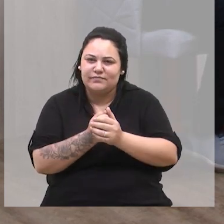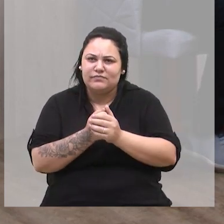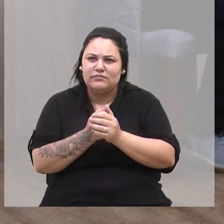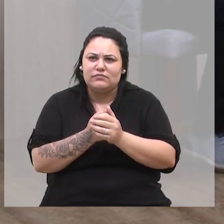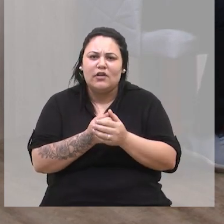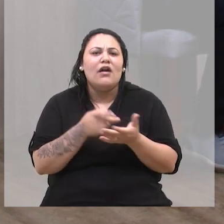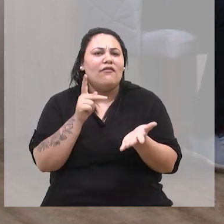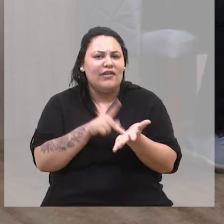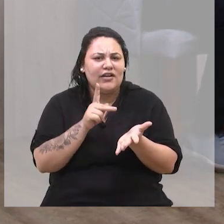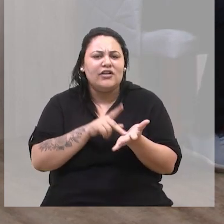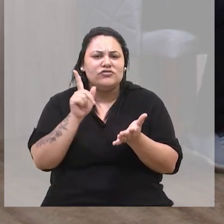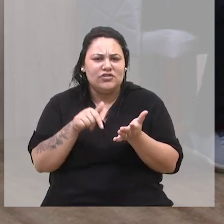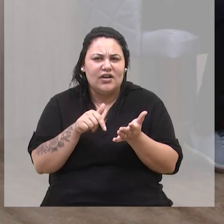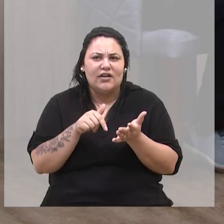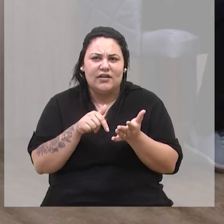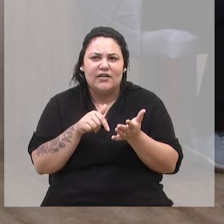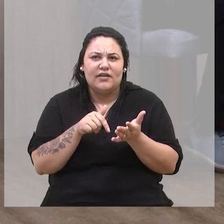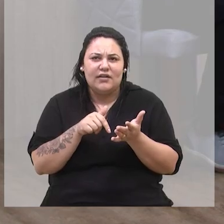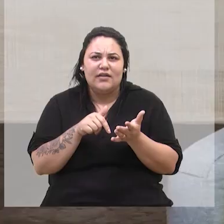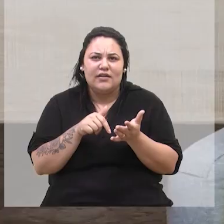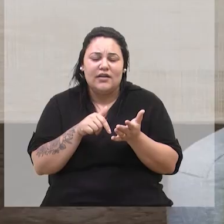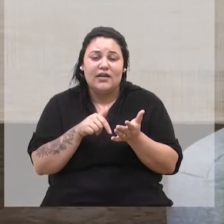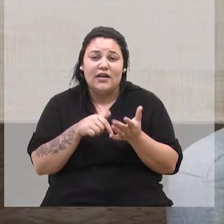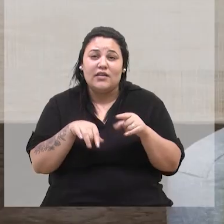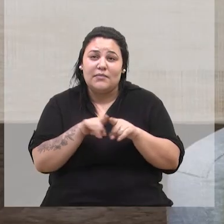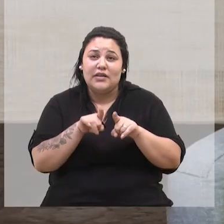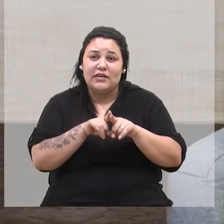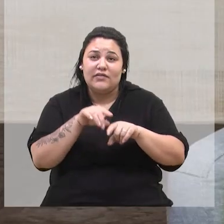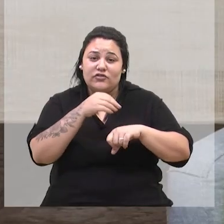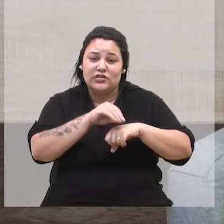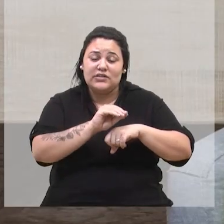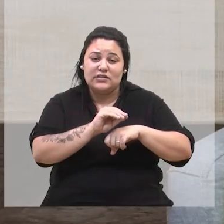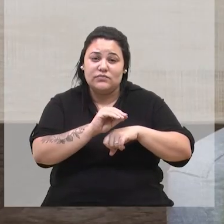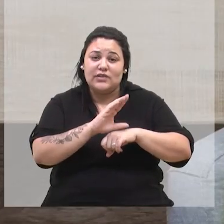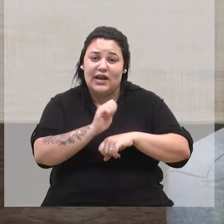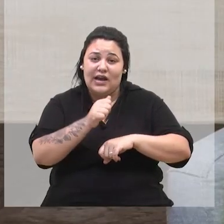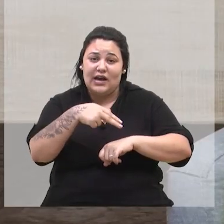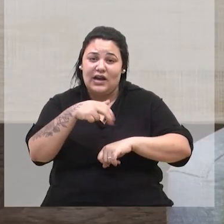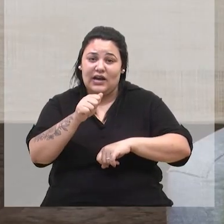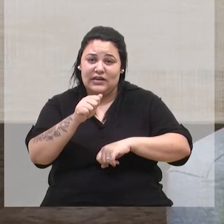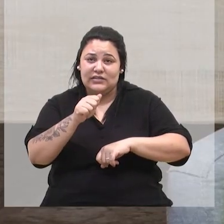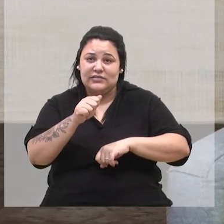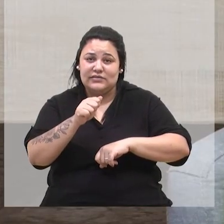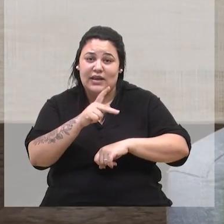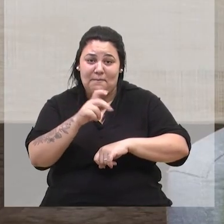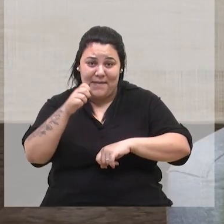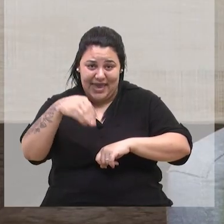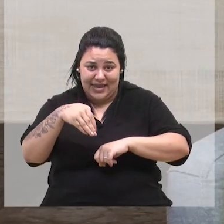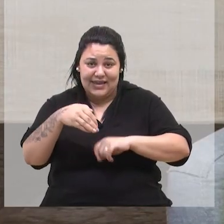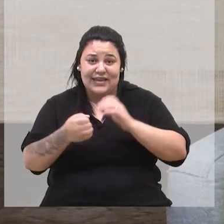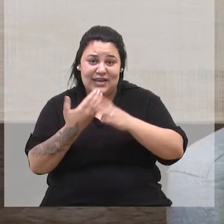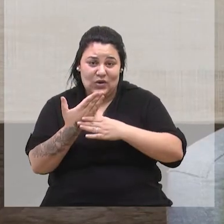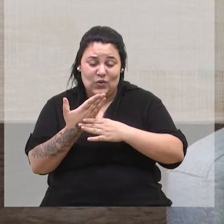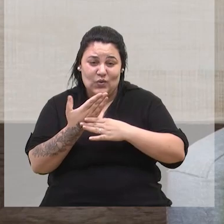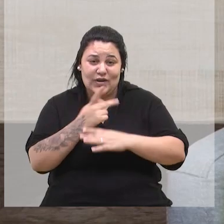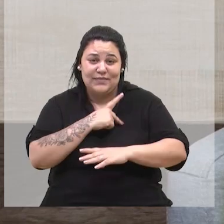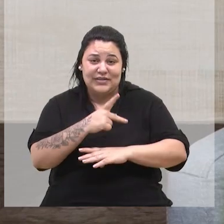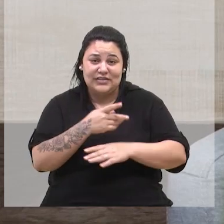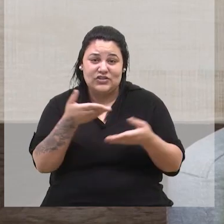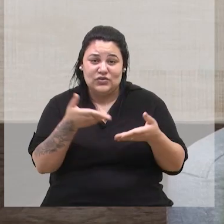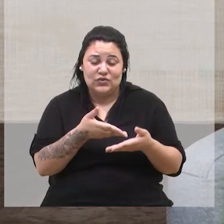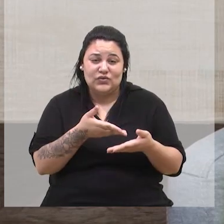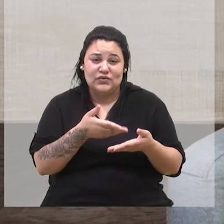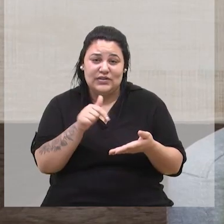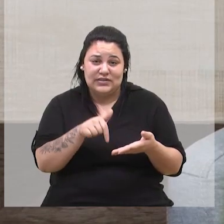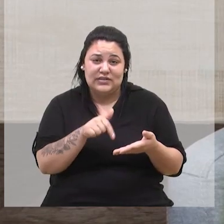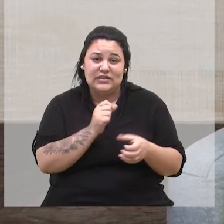avanço. Inclusive, aqui na casa foi a vereadora Ana Corso, proponente da criação da Procuradoria da Mulher, e quem preside